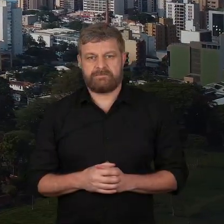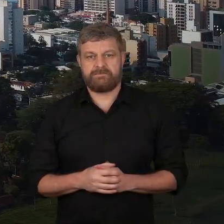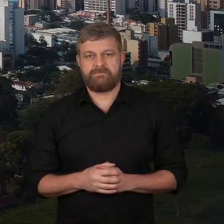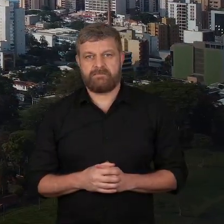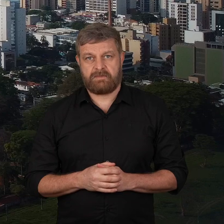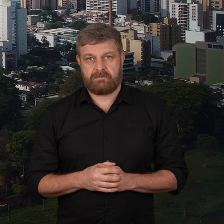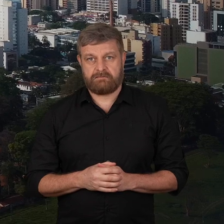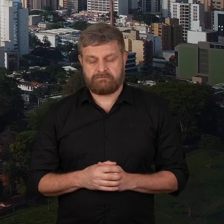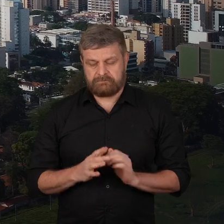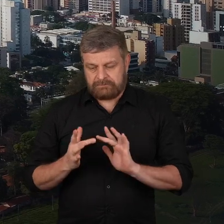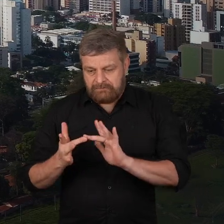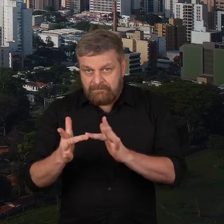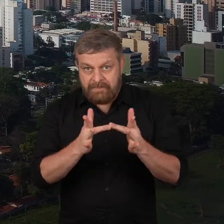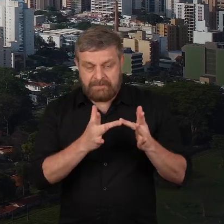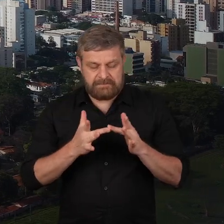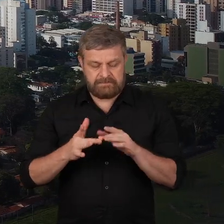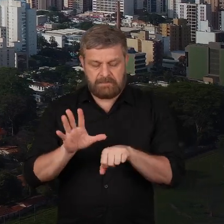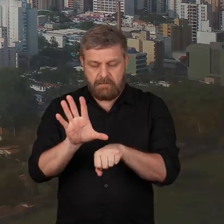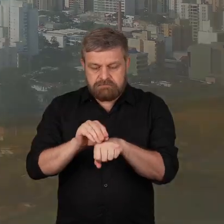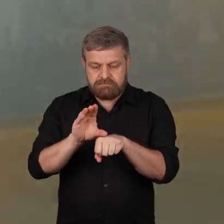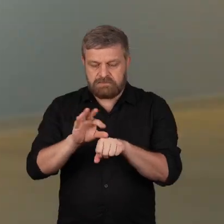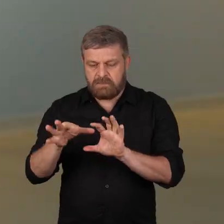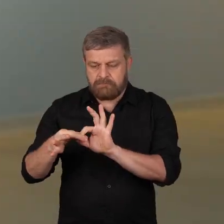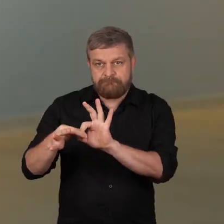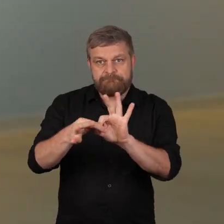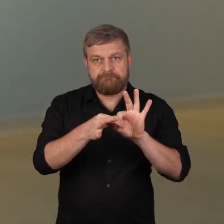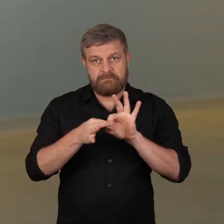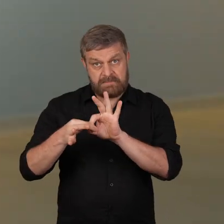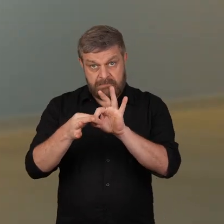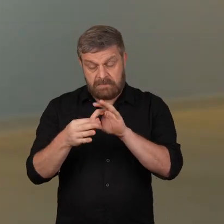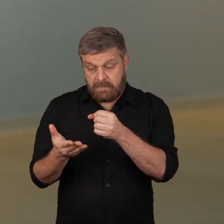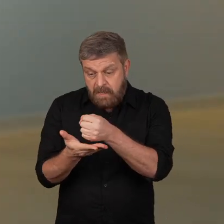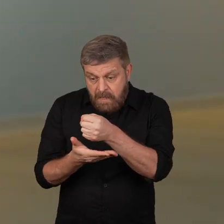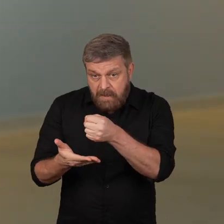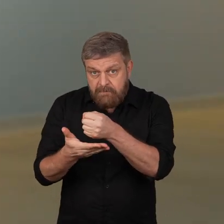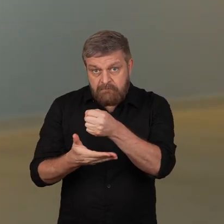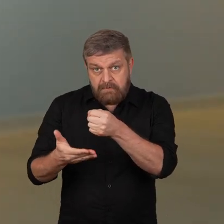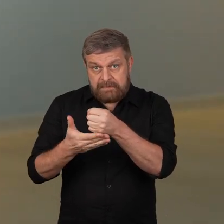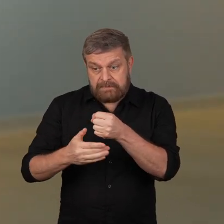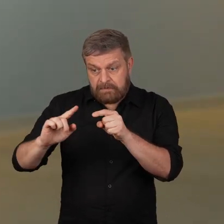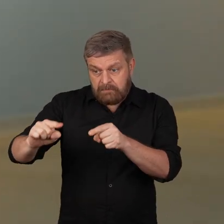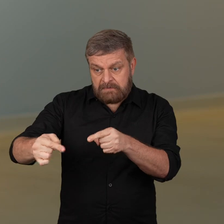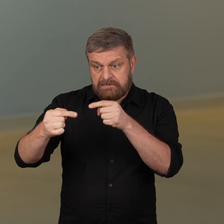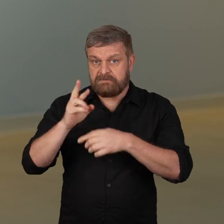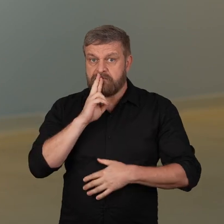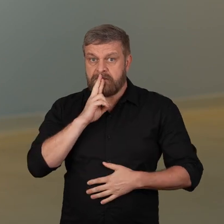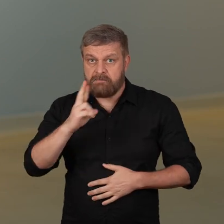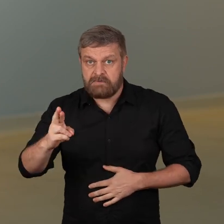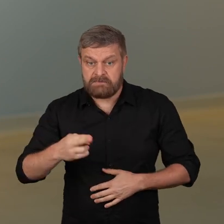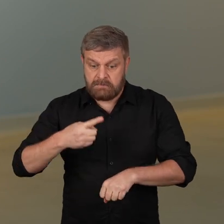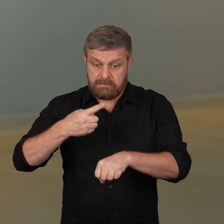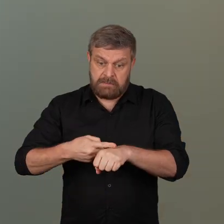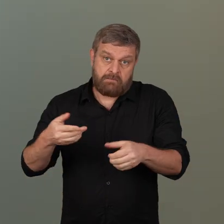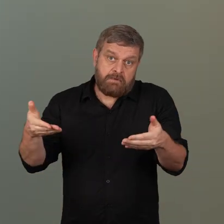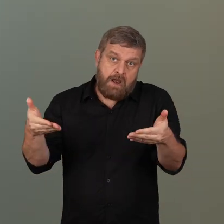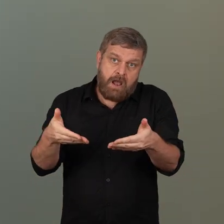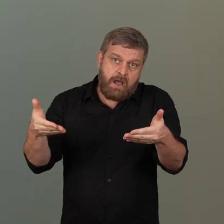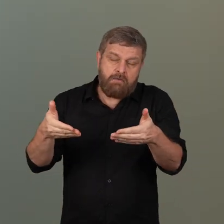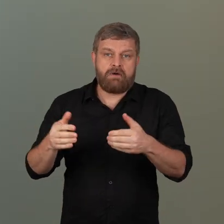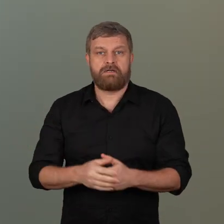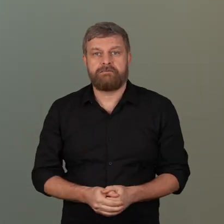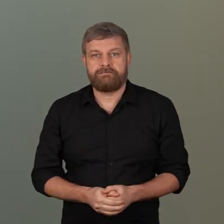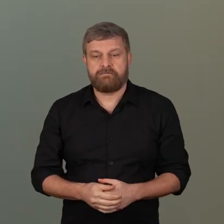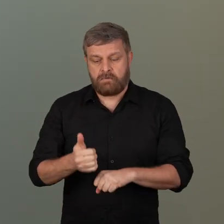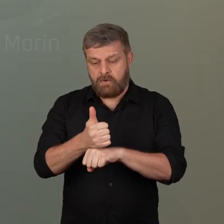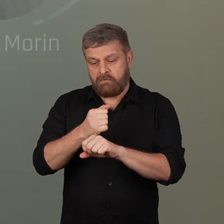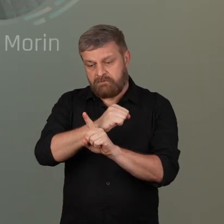A religação dos saberes é fundamental para respondermos aos desafios dos tempos presentes. Isabel O Edgar Petralha.